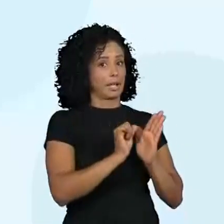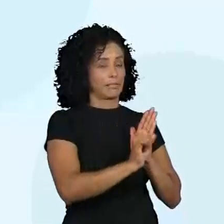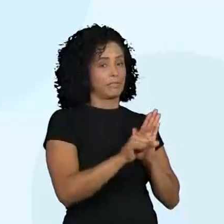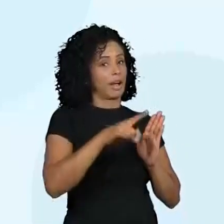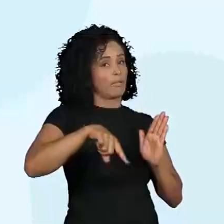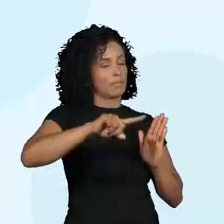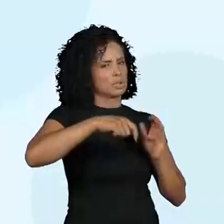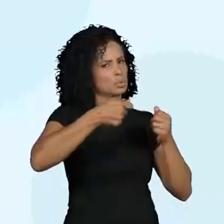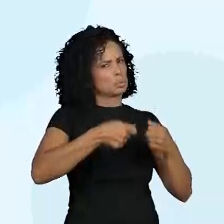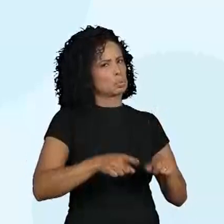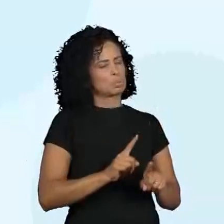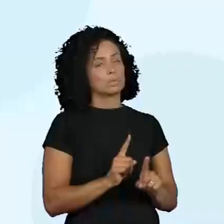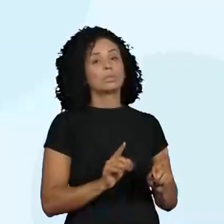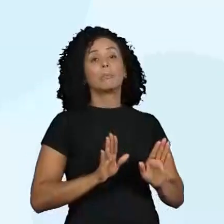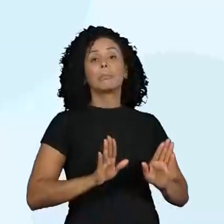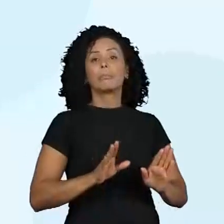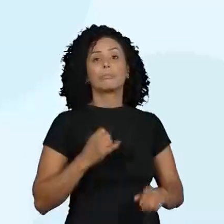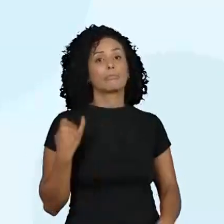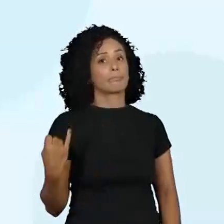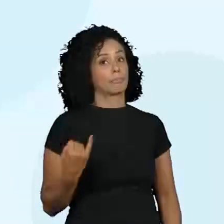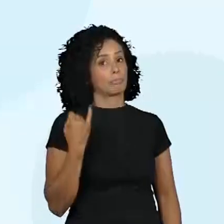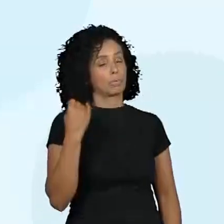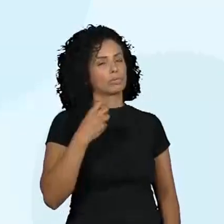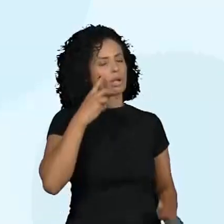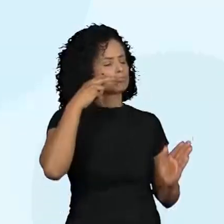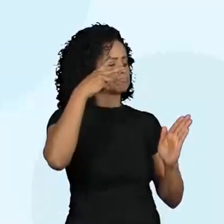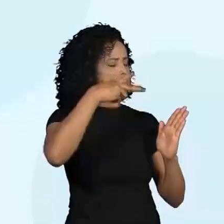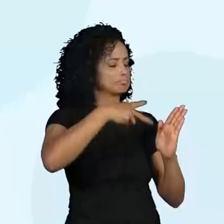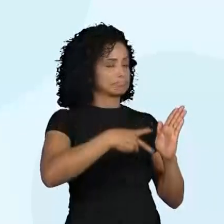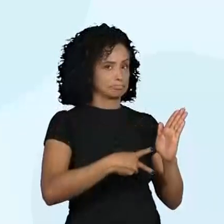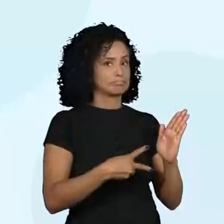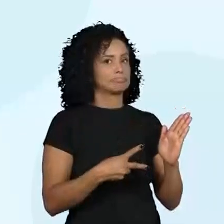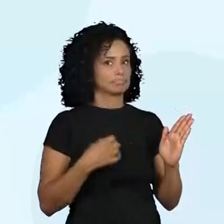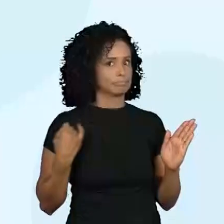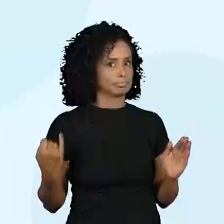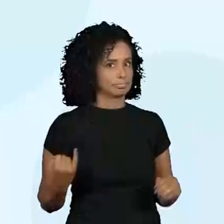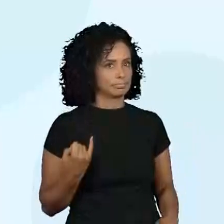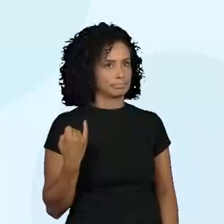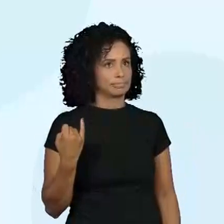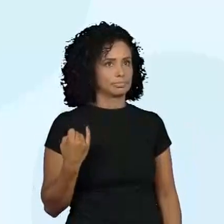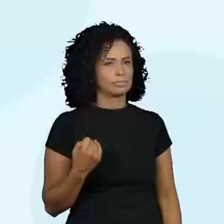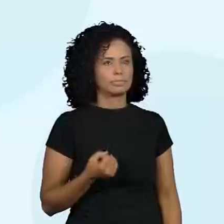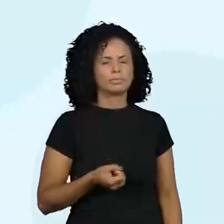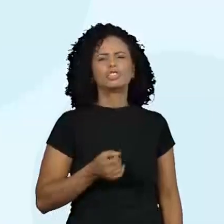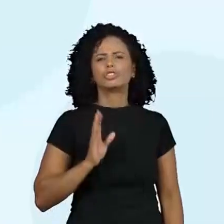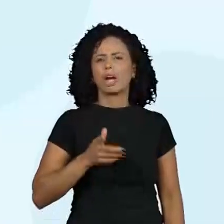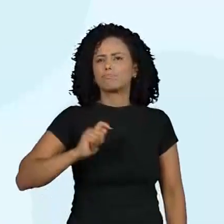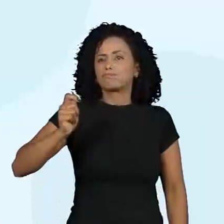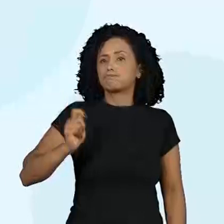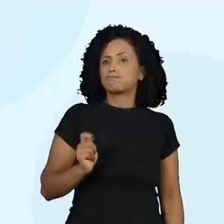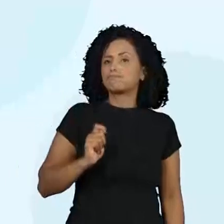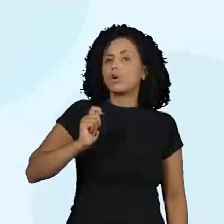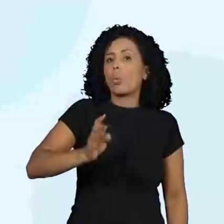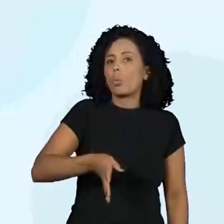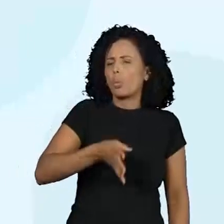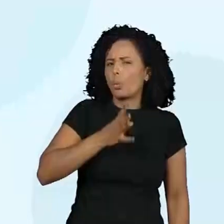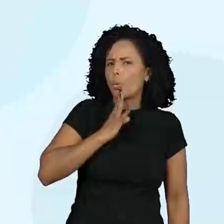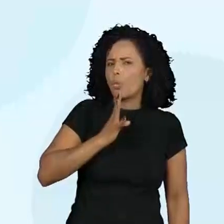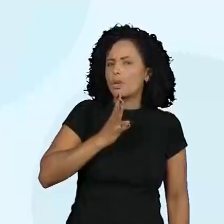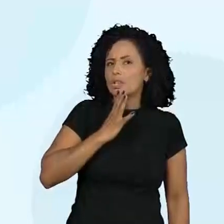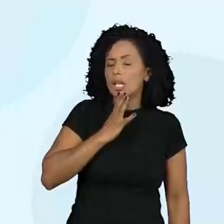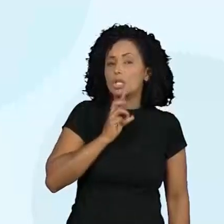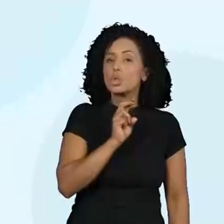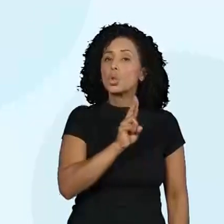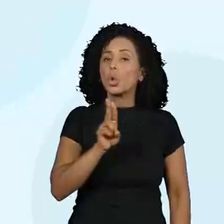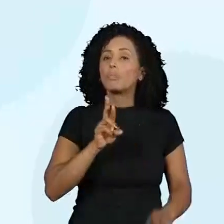gente precisa, mas é importante para localizar. Ela é conhecida com outros nomes